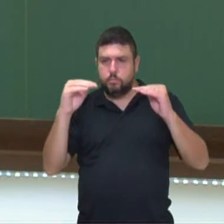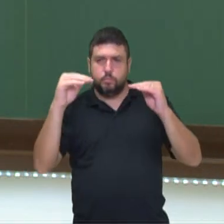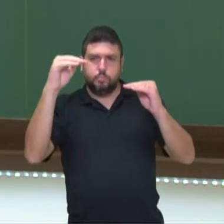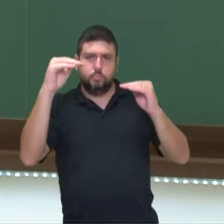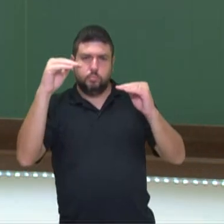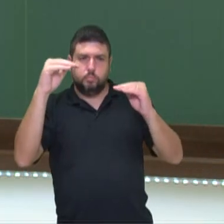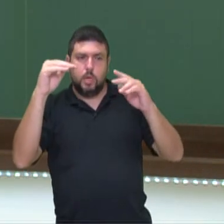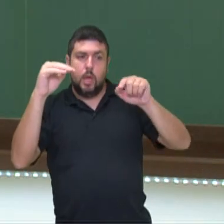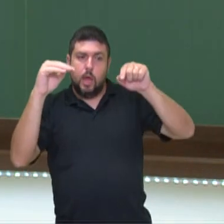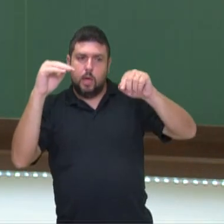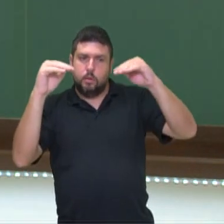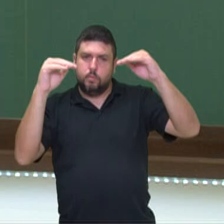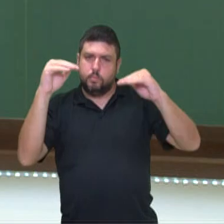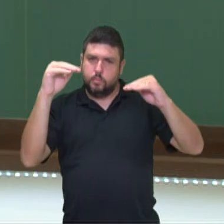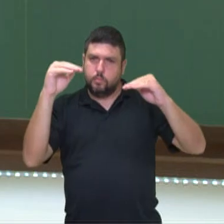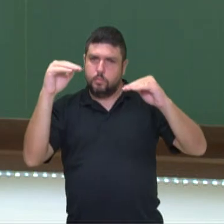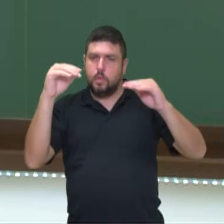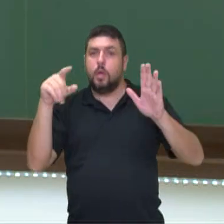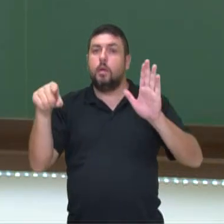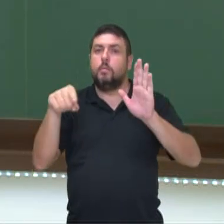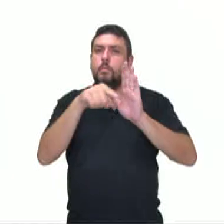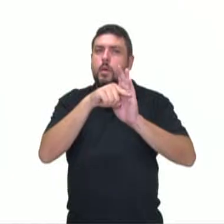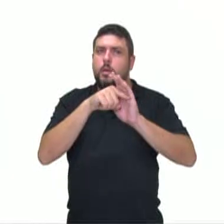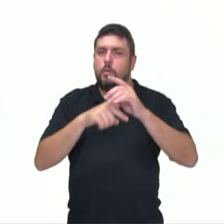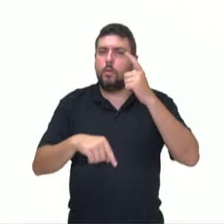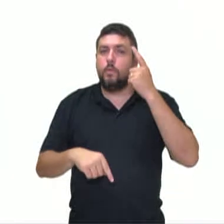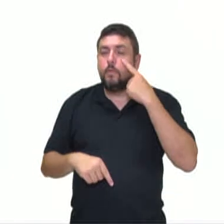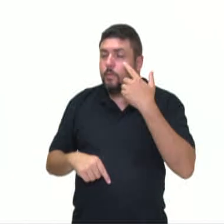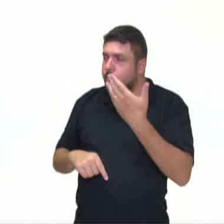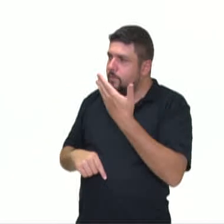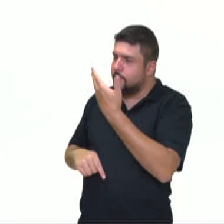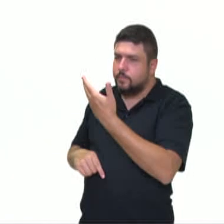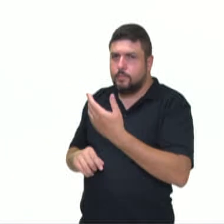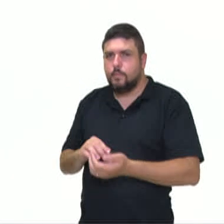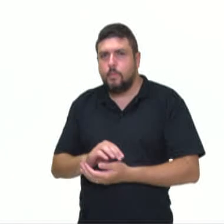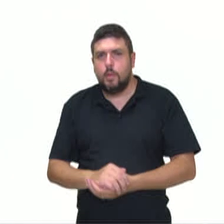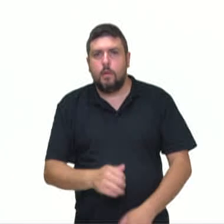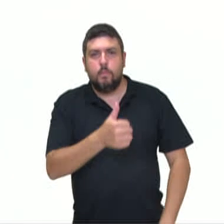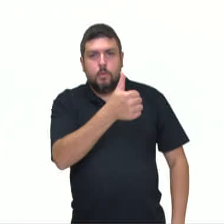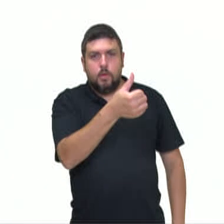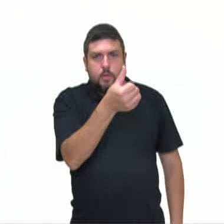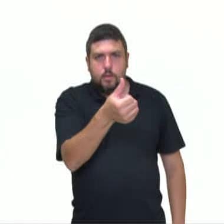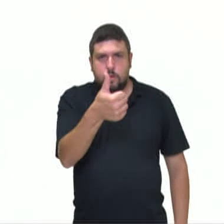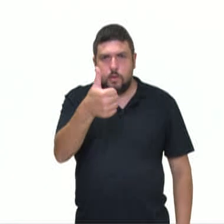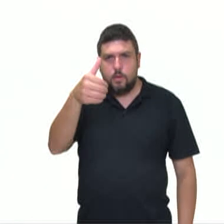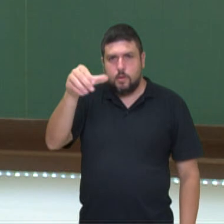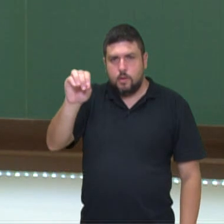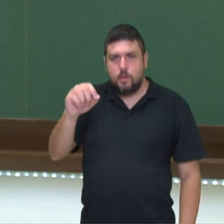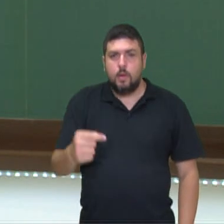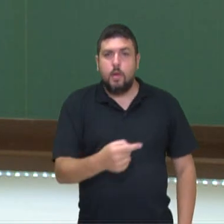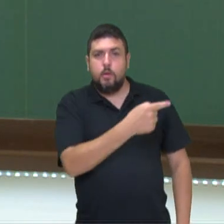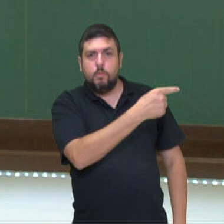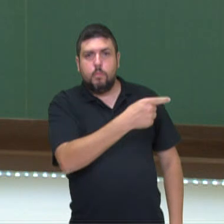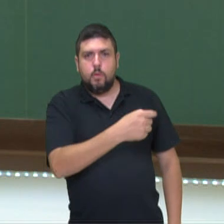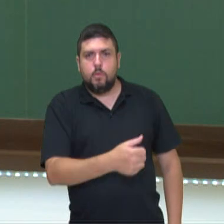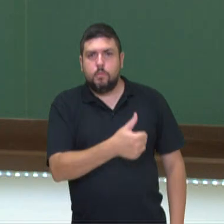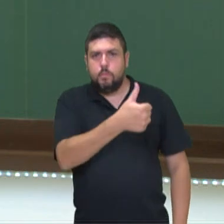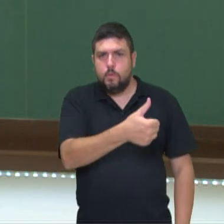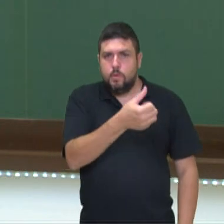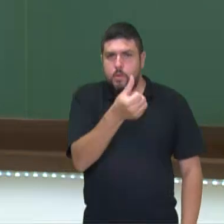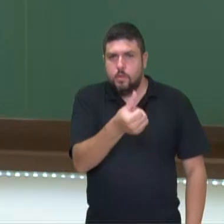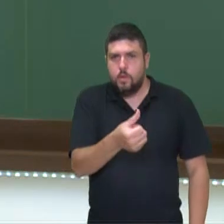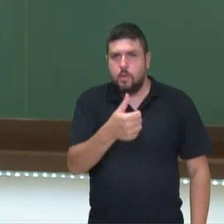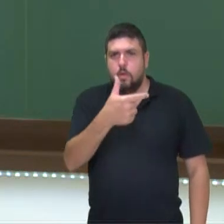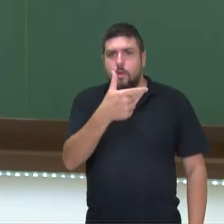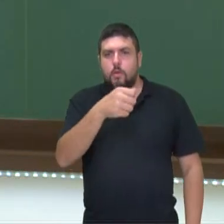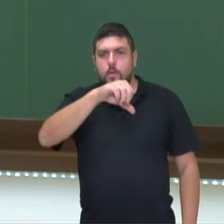subtração. Então, 1910 menos 1692. Prestem atenção aqui, ó. Tem como eu tirar 2